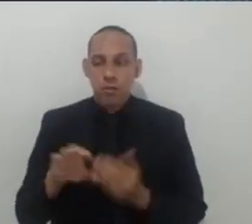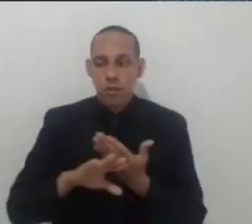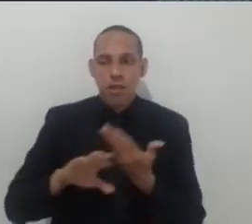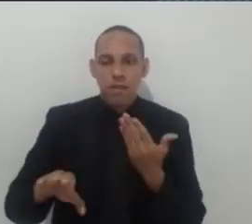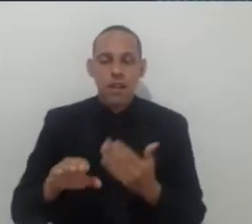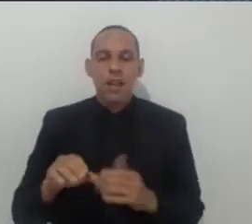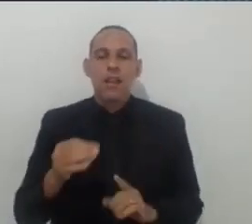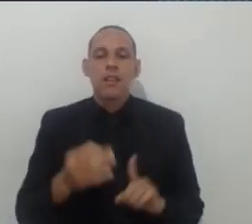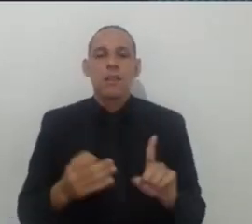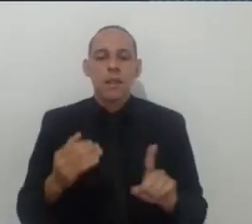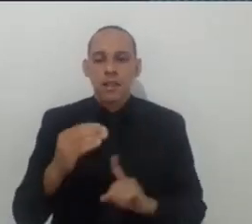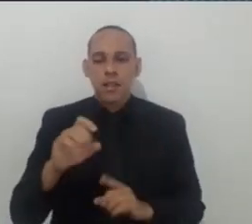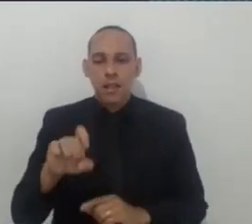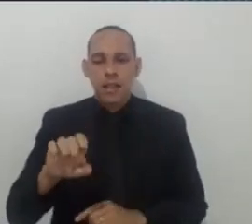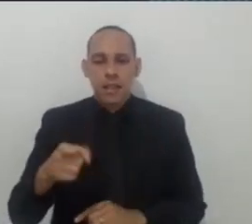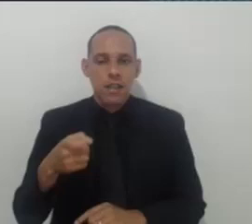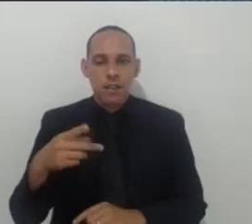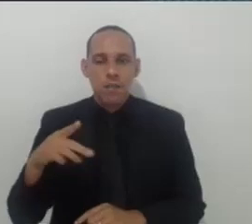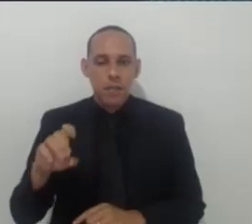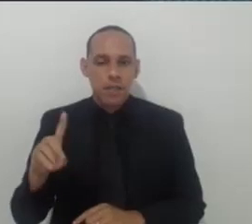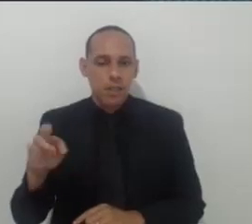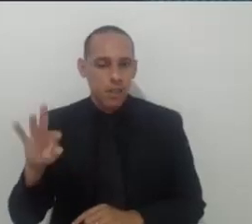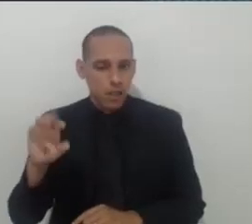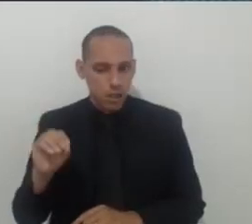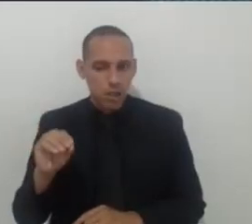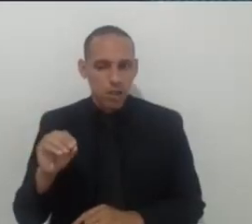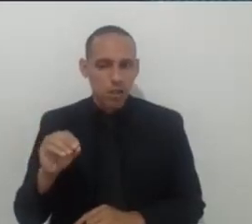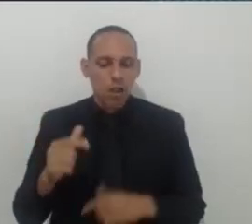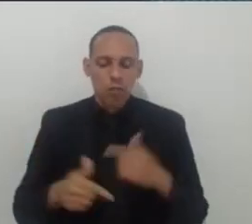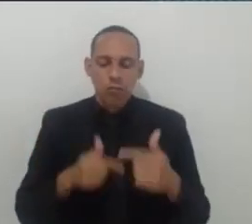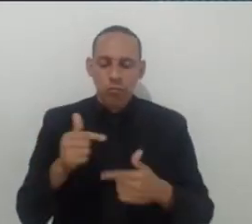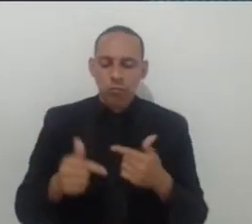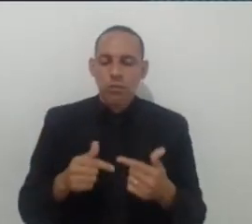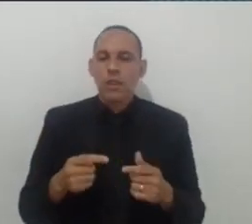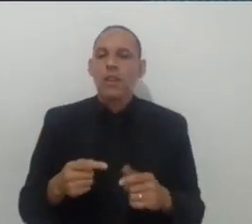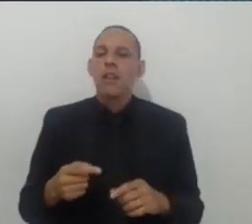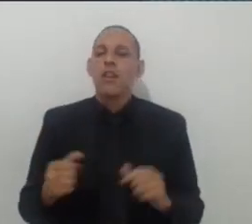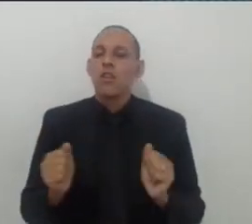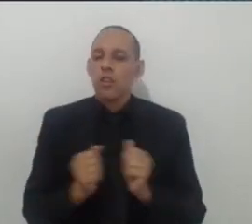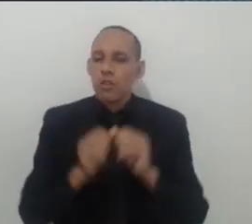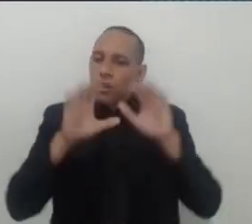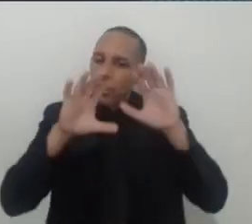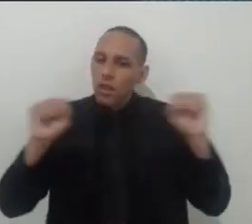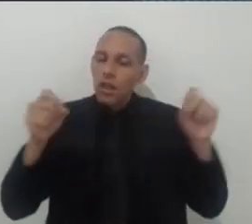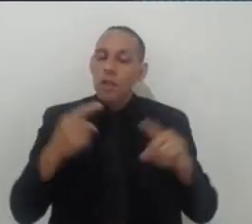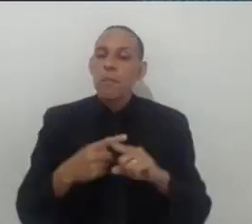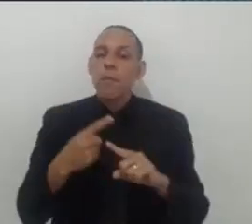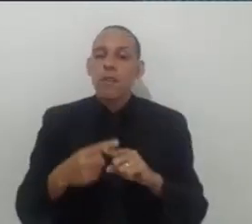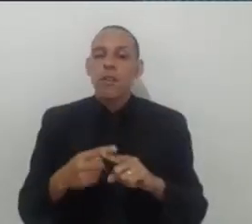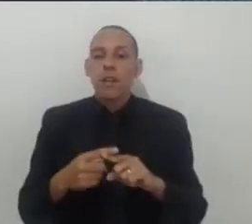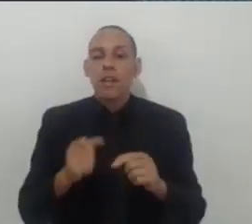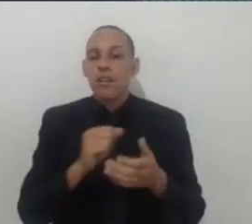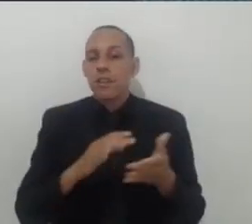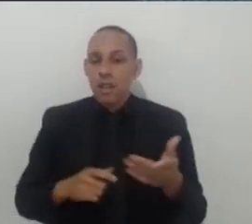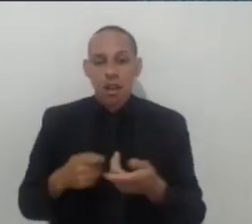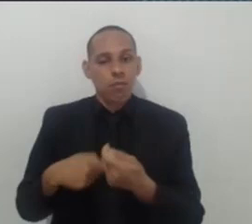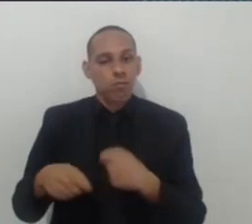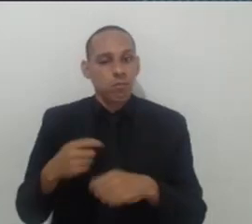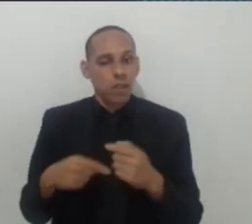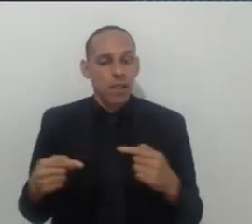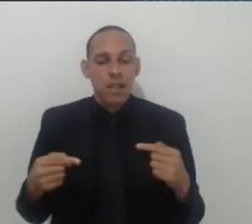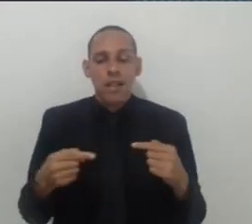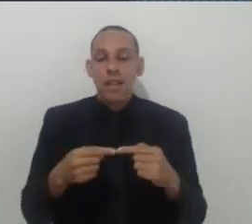Expedito Ferreira das funções regulares junto ao TJ, em razão das atividades administrativas atinentes ao exercício